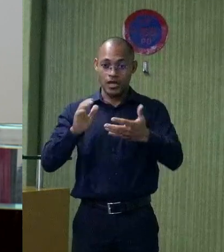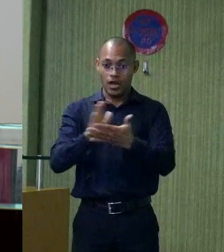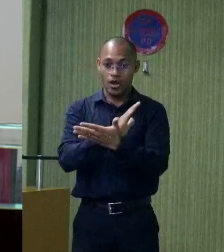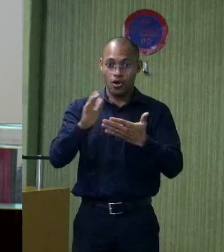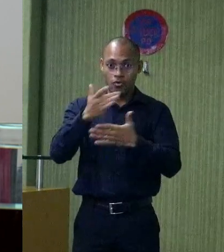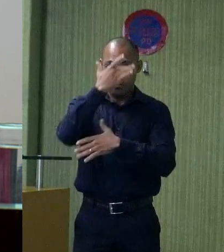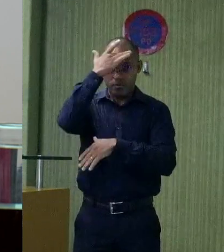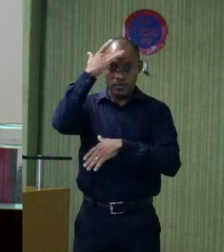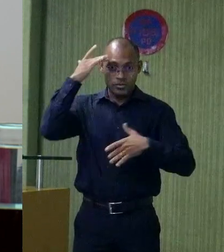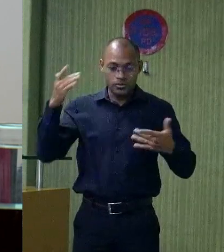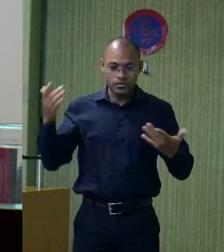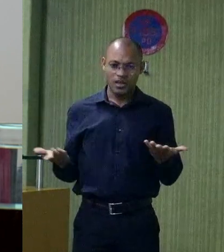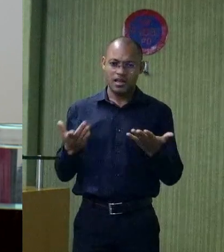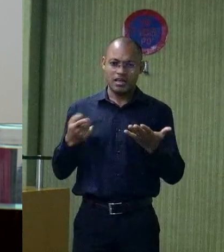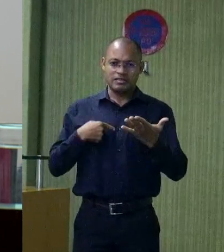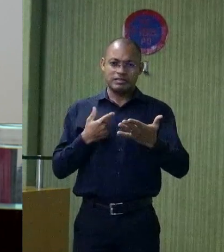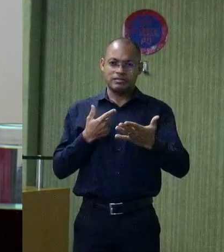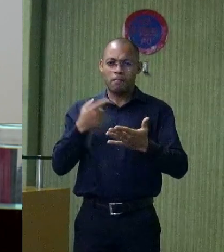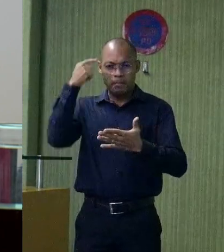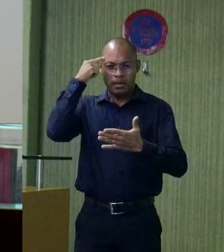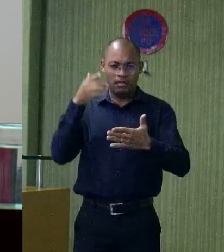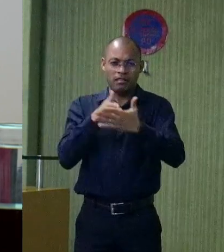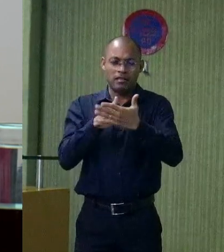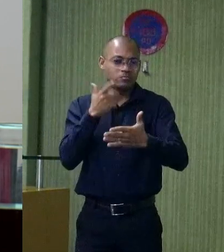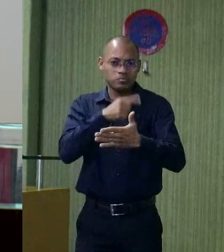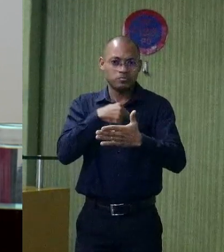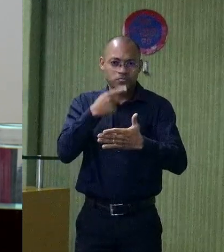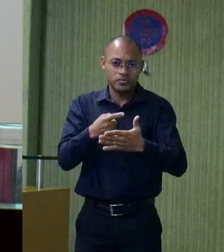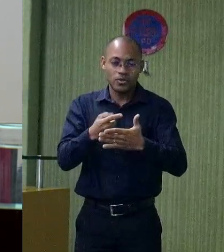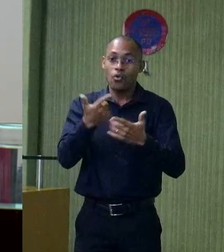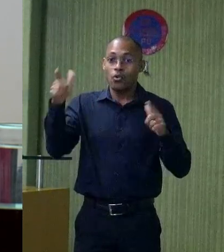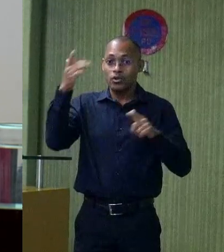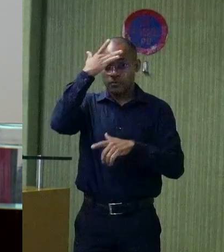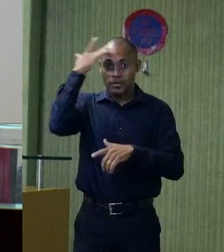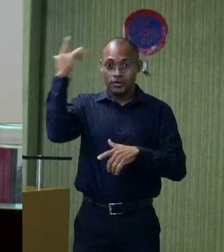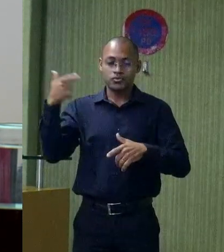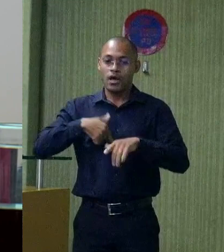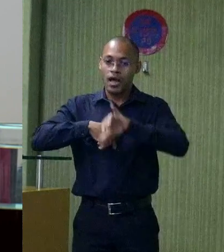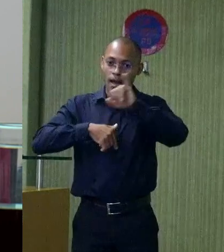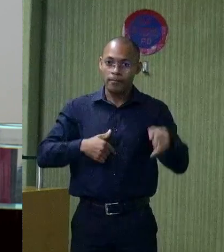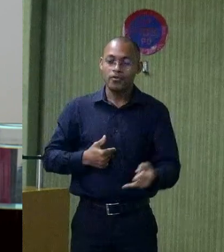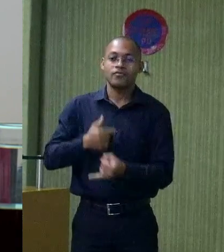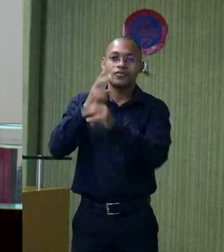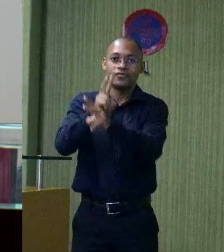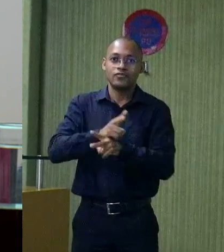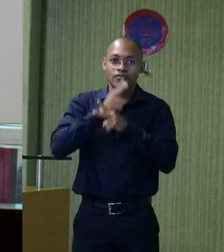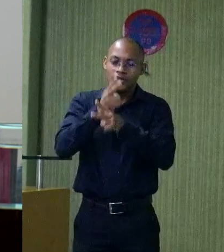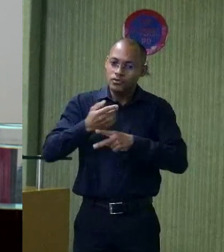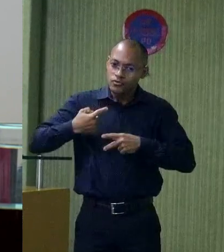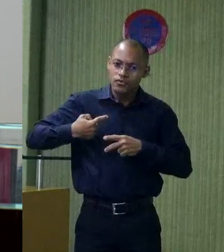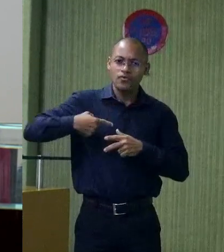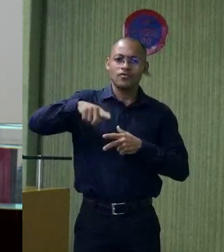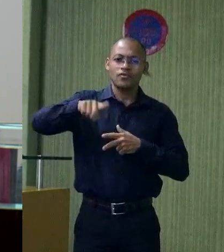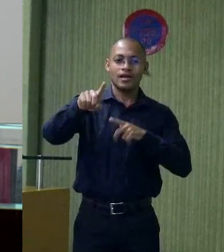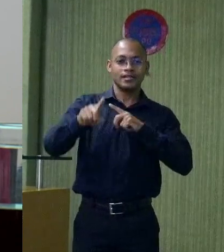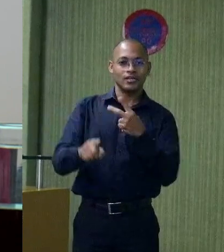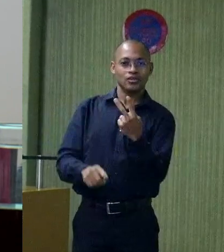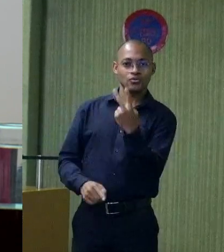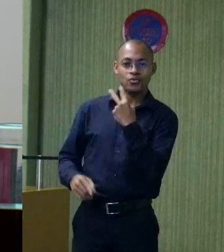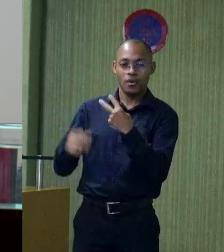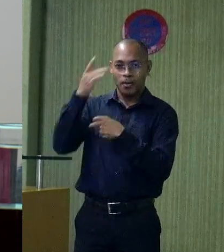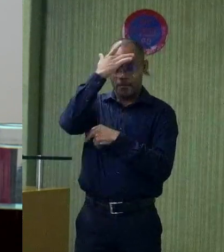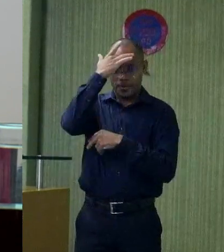Barreiras outras constroem muinhos de vento e aqui estamos com duas colegas que constroem Moinhos